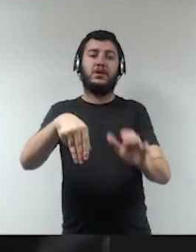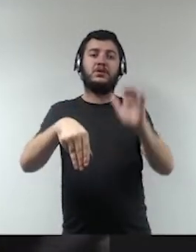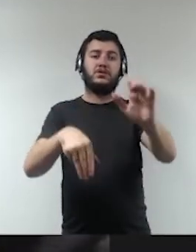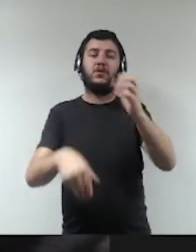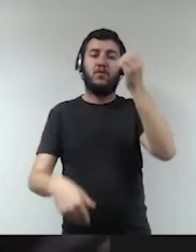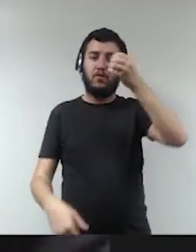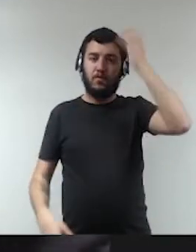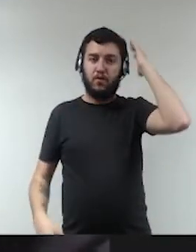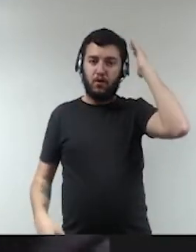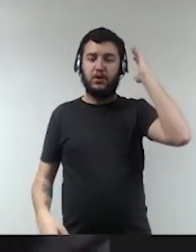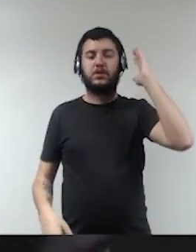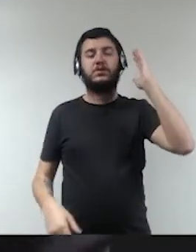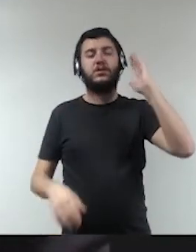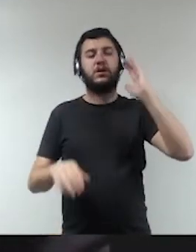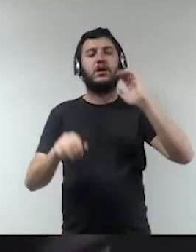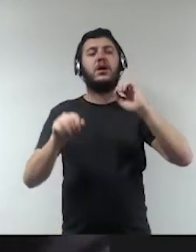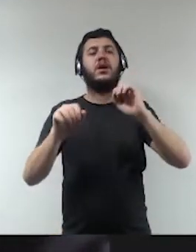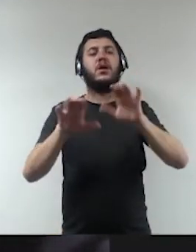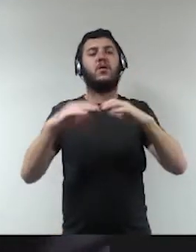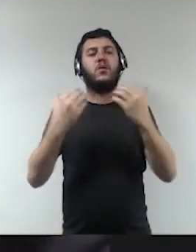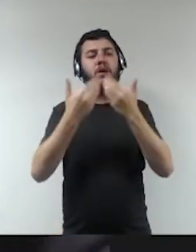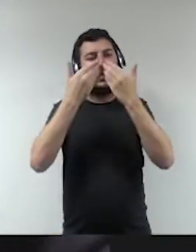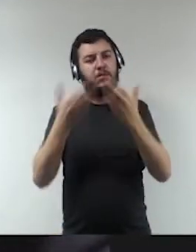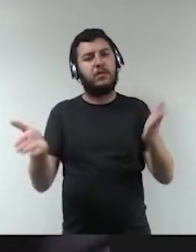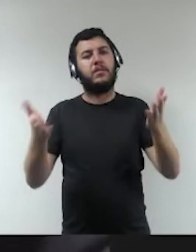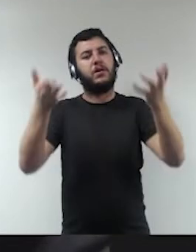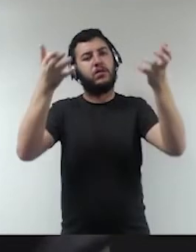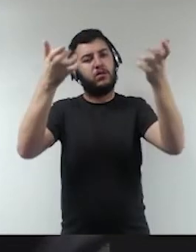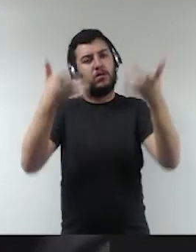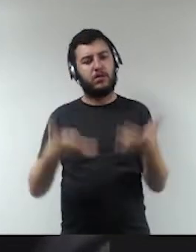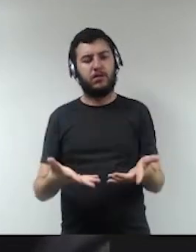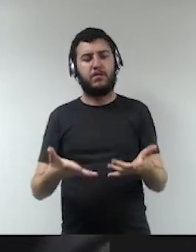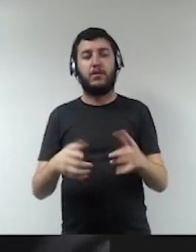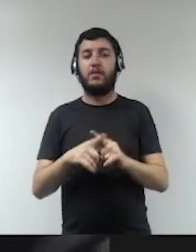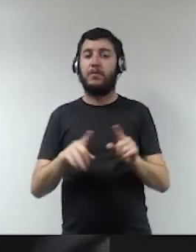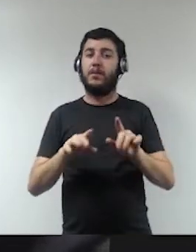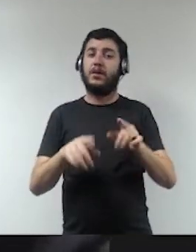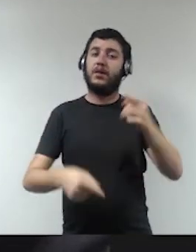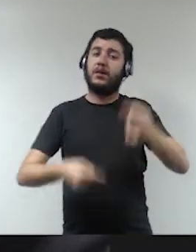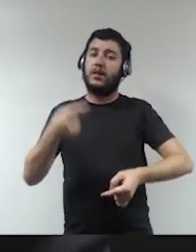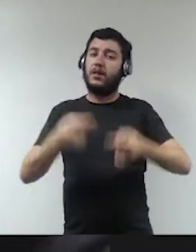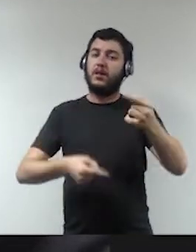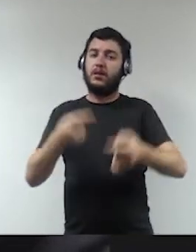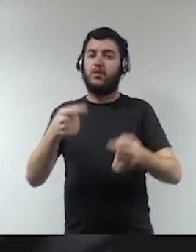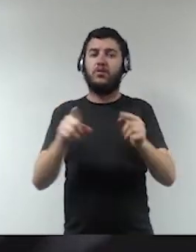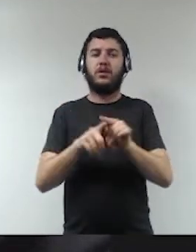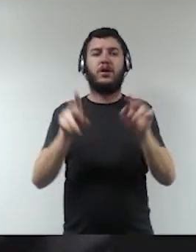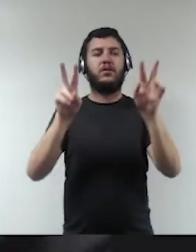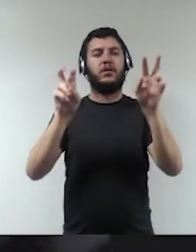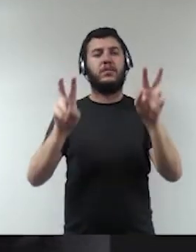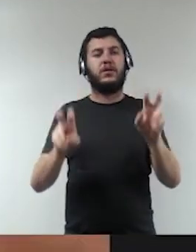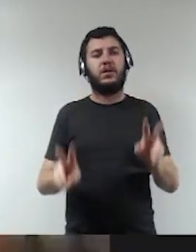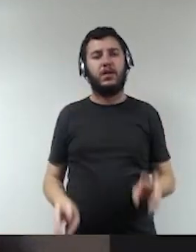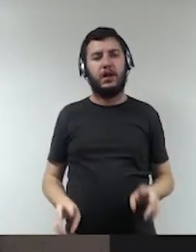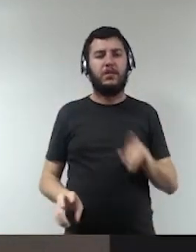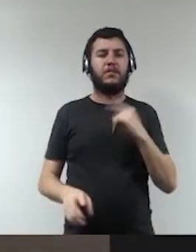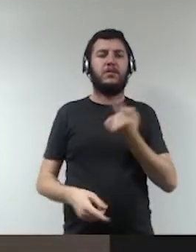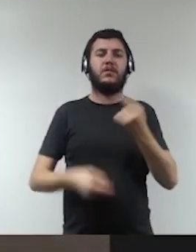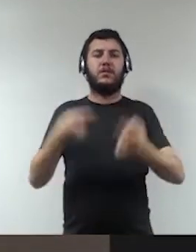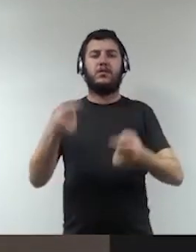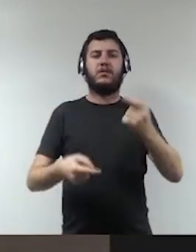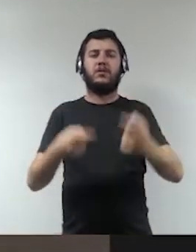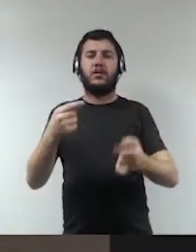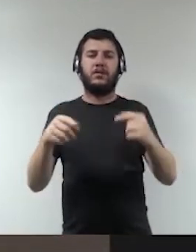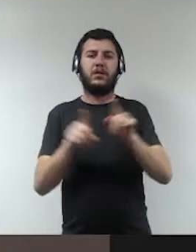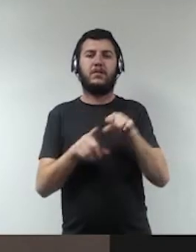sempre de maneira brilhante, sublinhou. Portanto, essa discussão, esse tema, para além de comportar